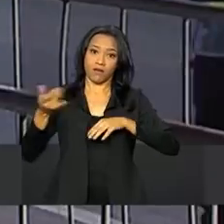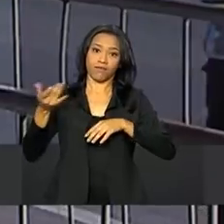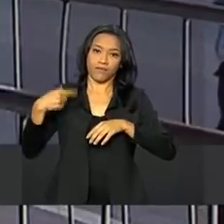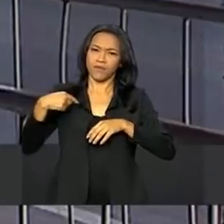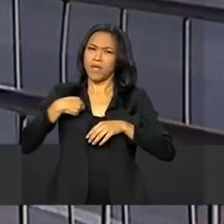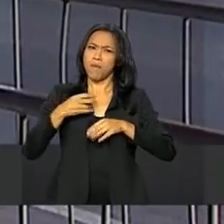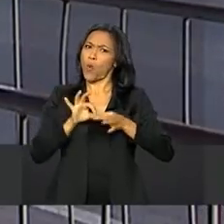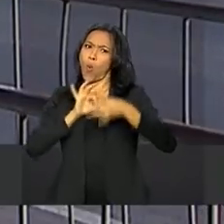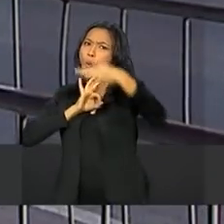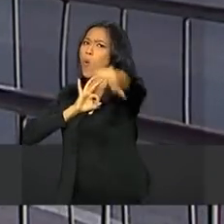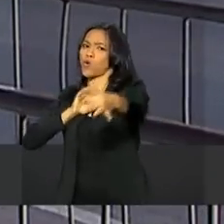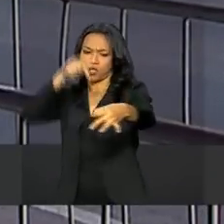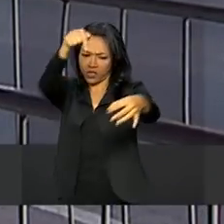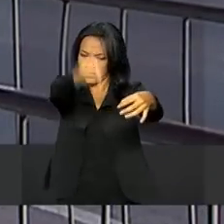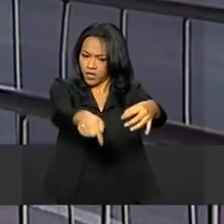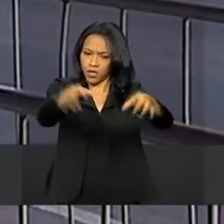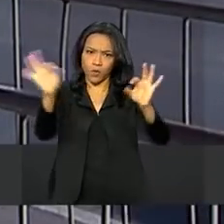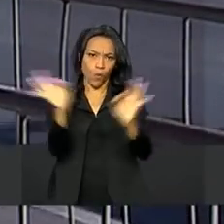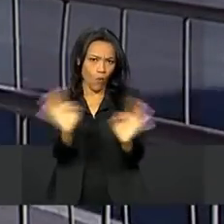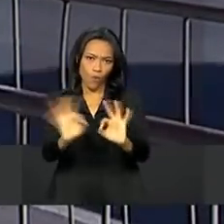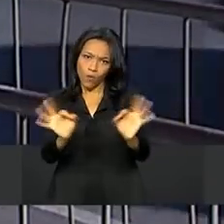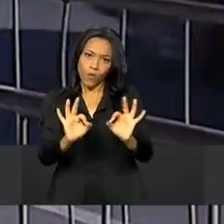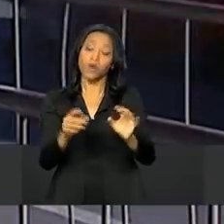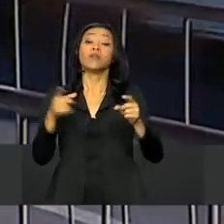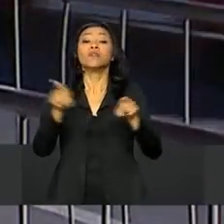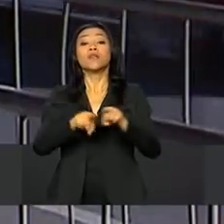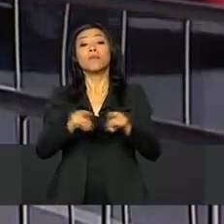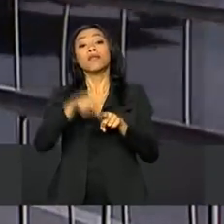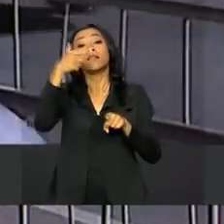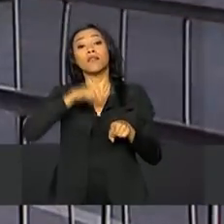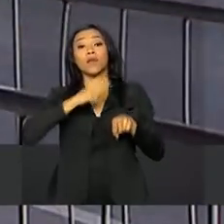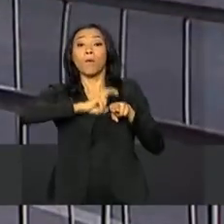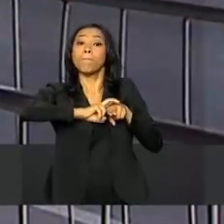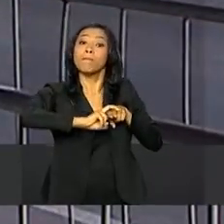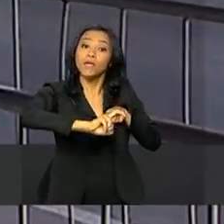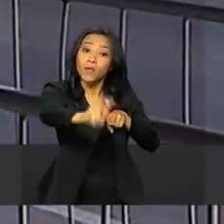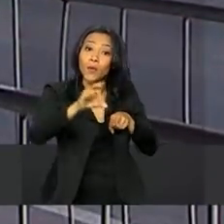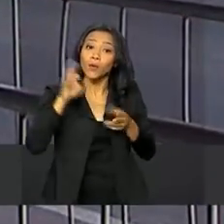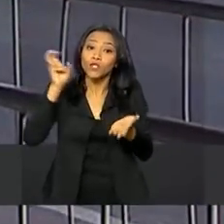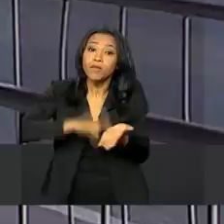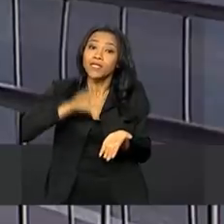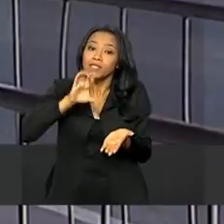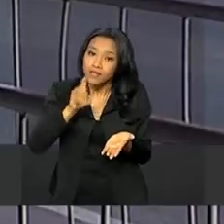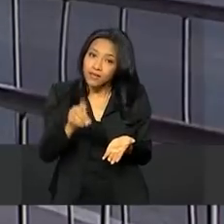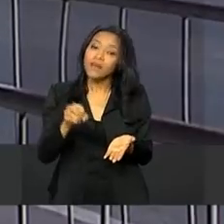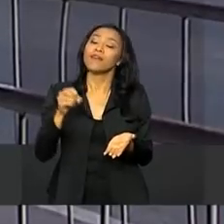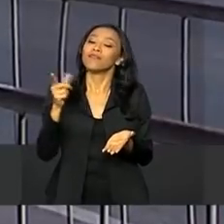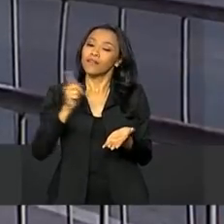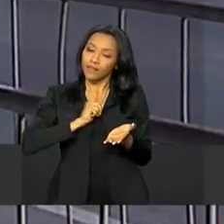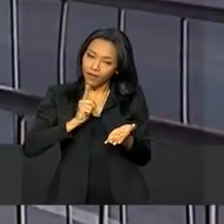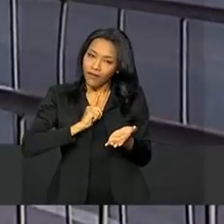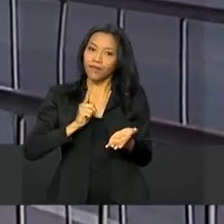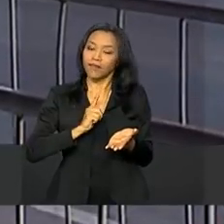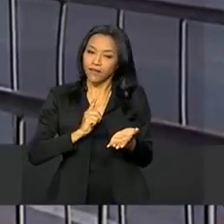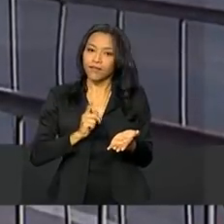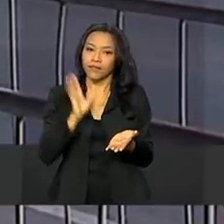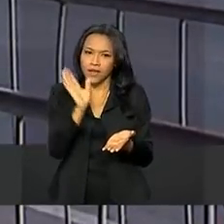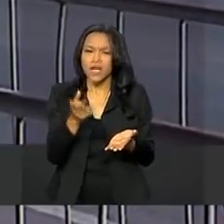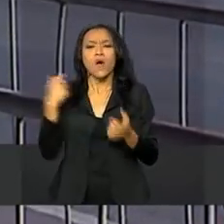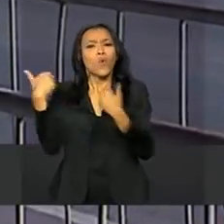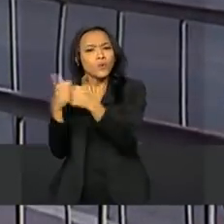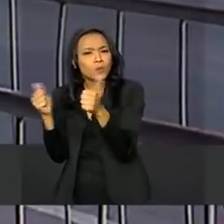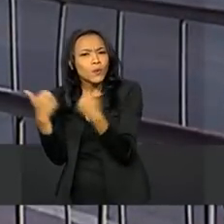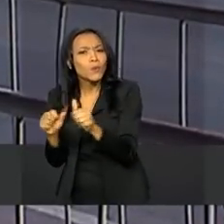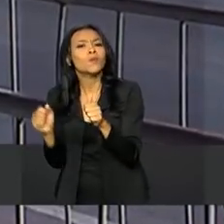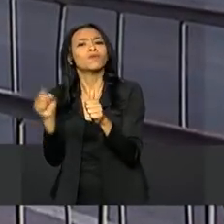aqui de onde eu falo. O metrô começou a funcionar mais cedo hoje, vai ter o funcionamento estendido, também as linhas de